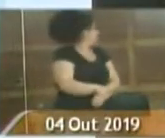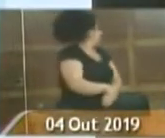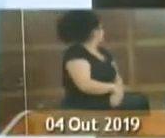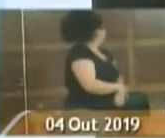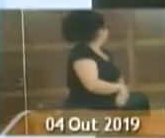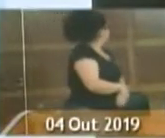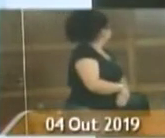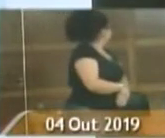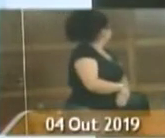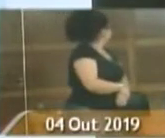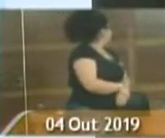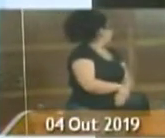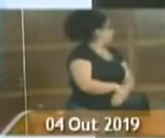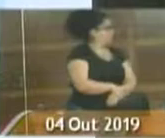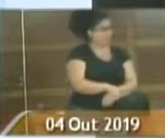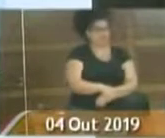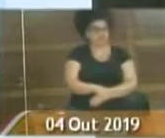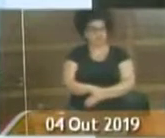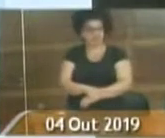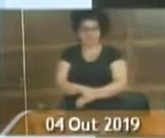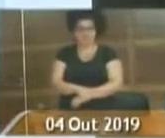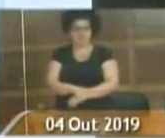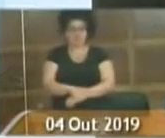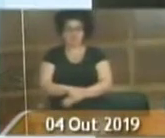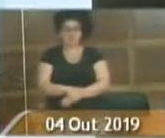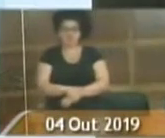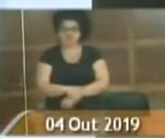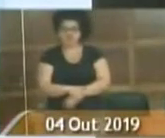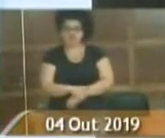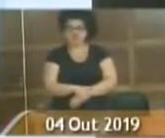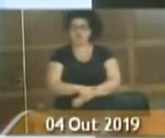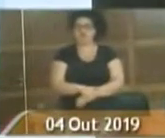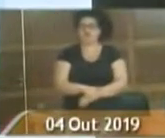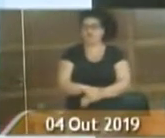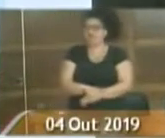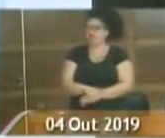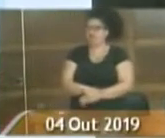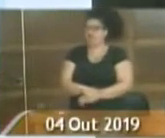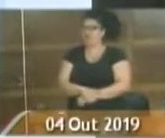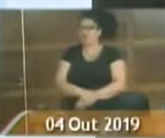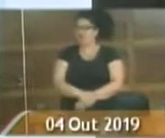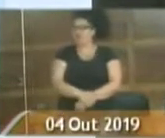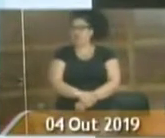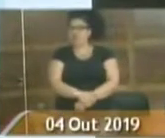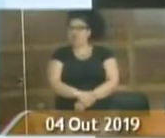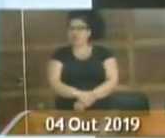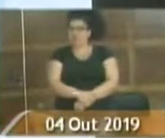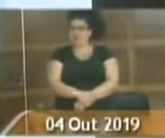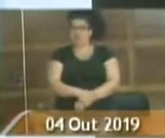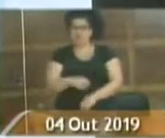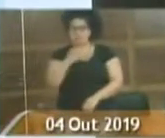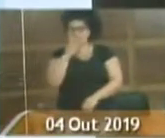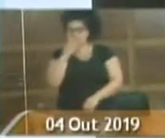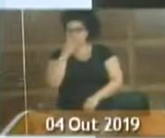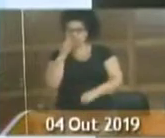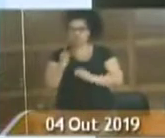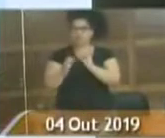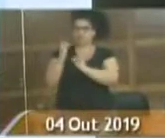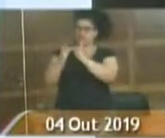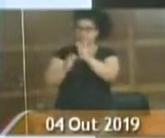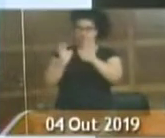lembram daquele cachorro? Da primeira foto? Aí ele bonitão aí, ó, tratado,